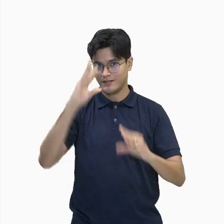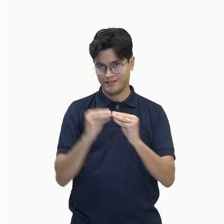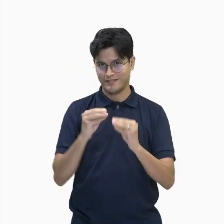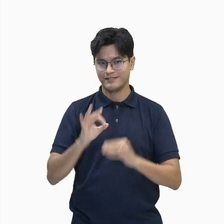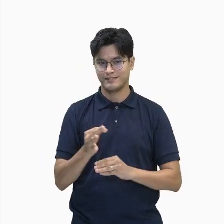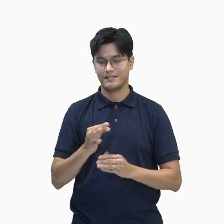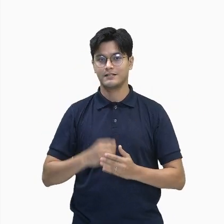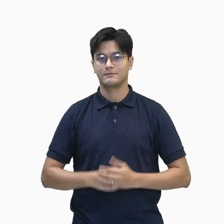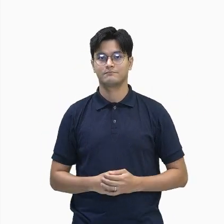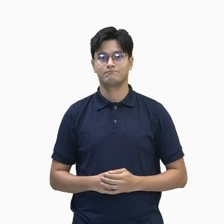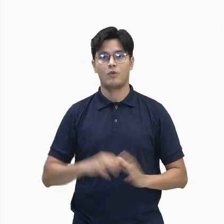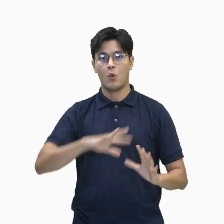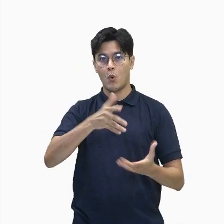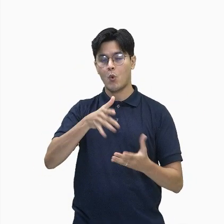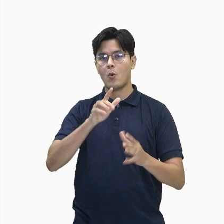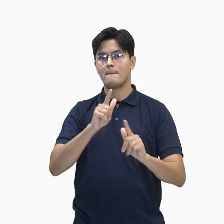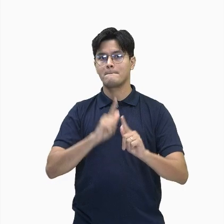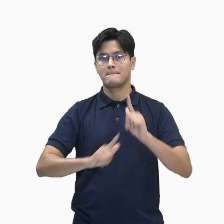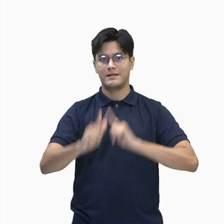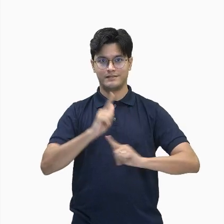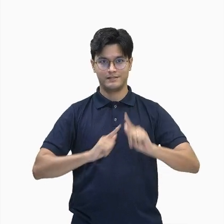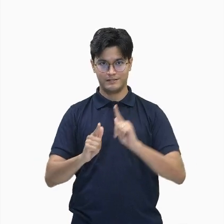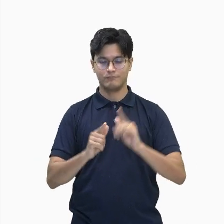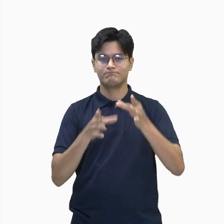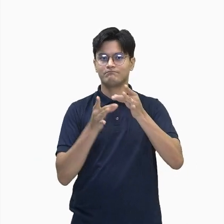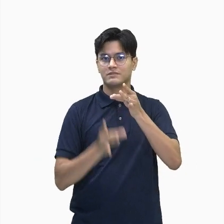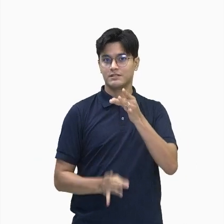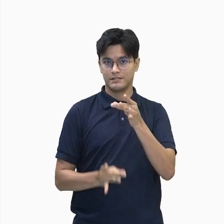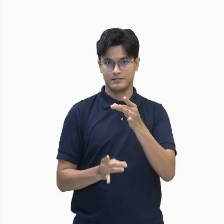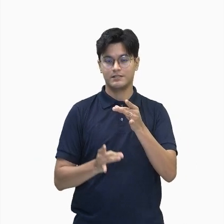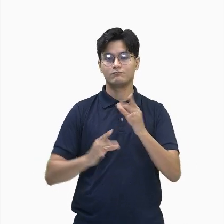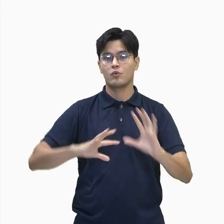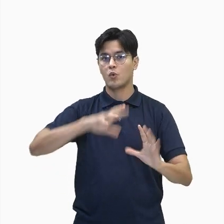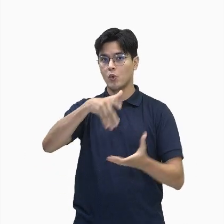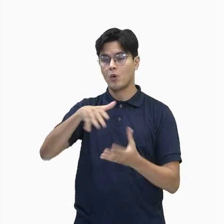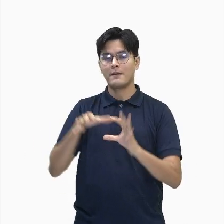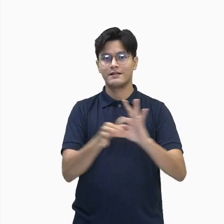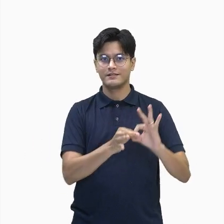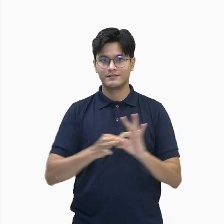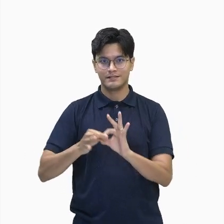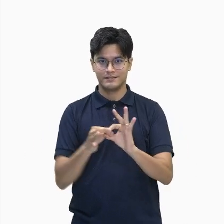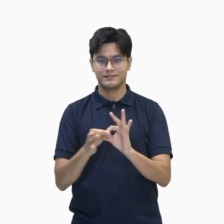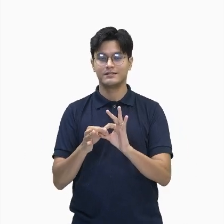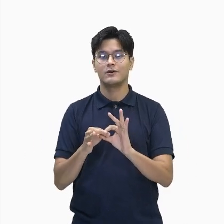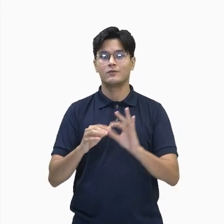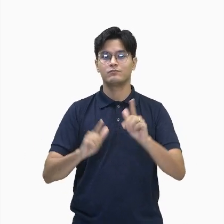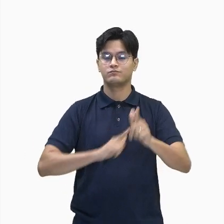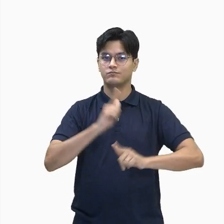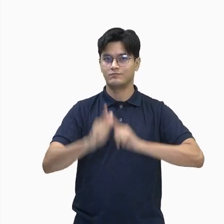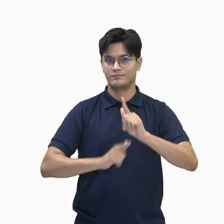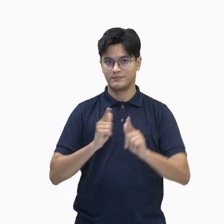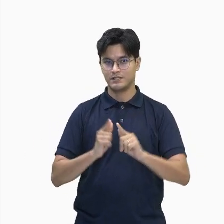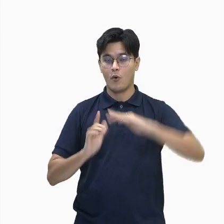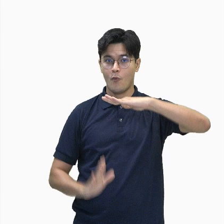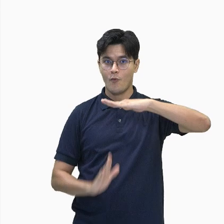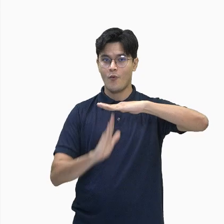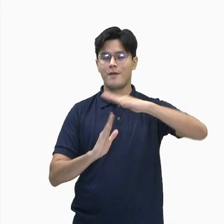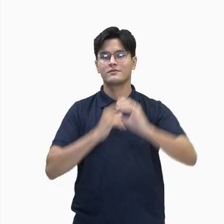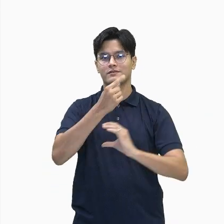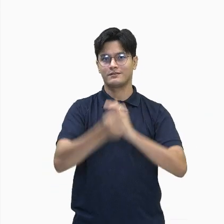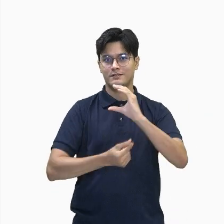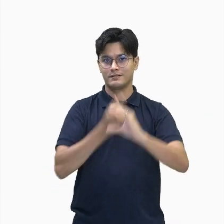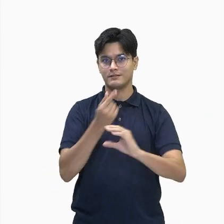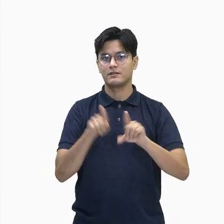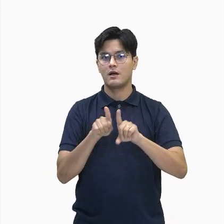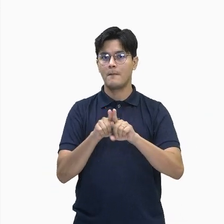mundialização. Detalhamento desse objeto de conhecimento, globalização, o ápice do capitalismo e de um processo